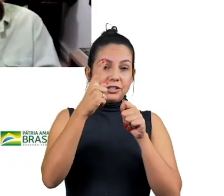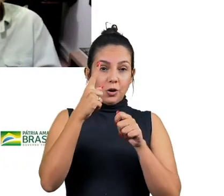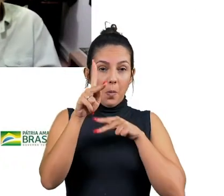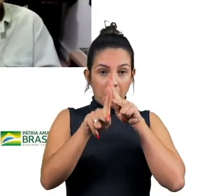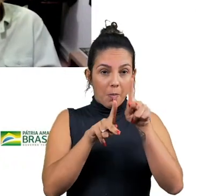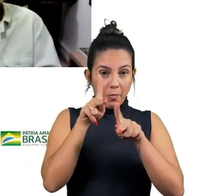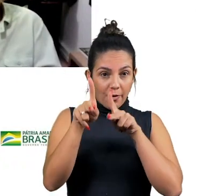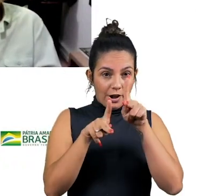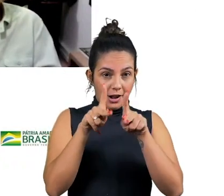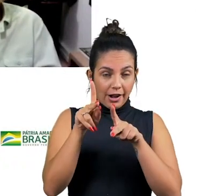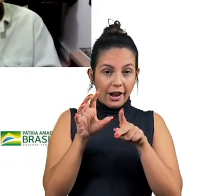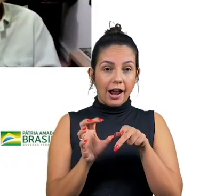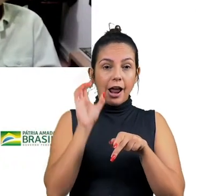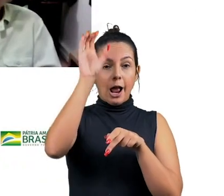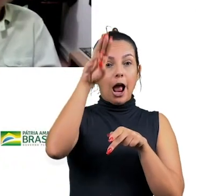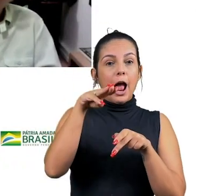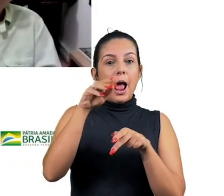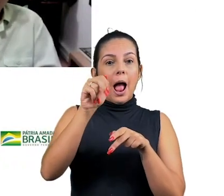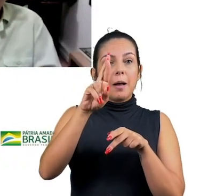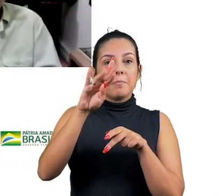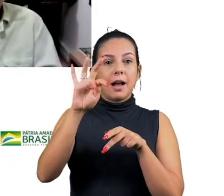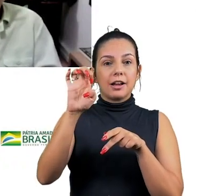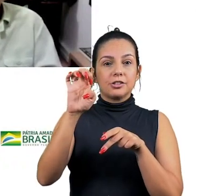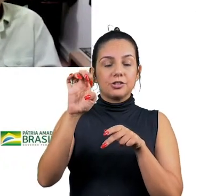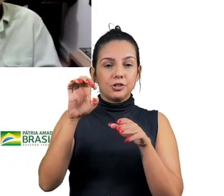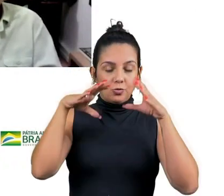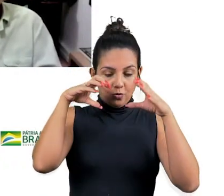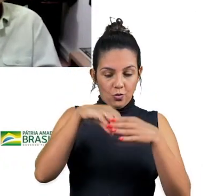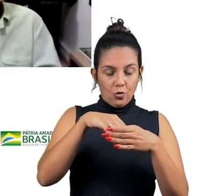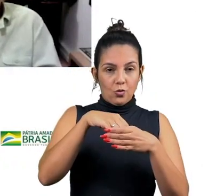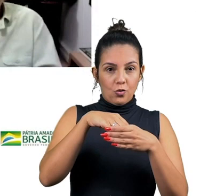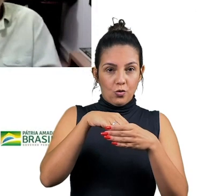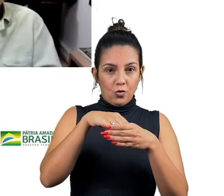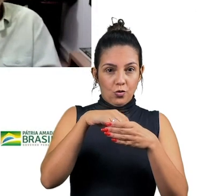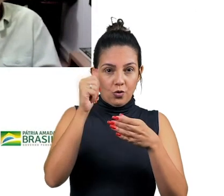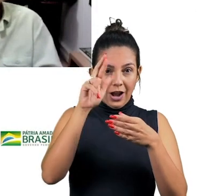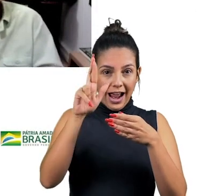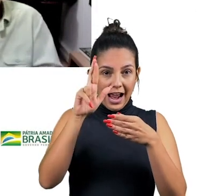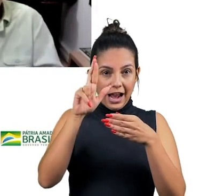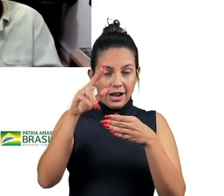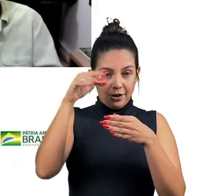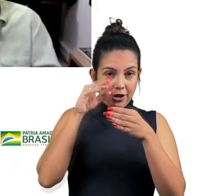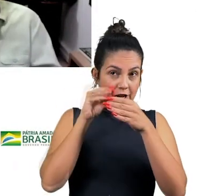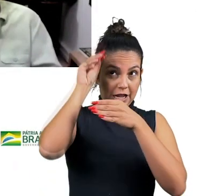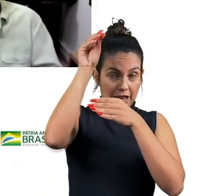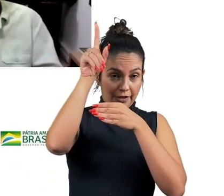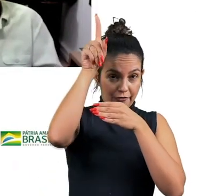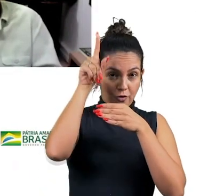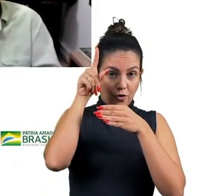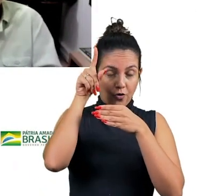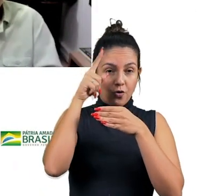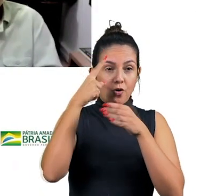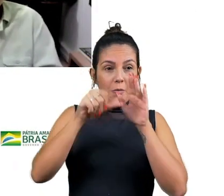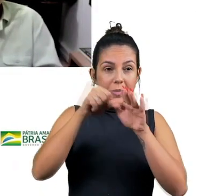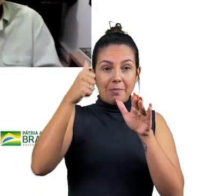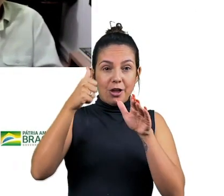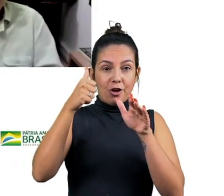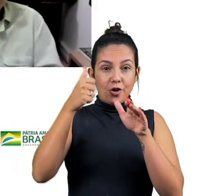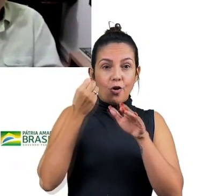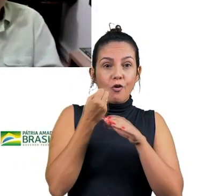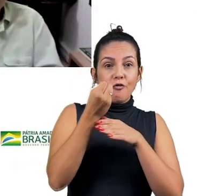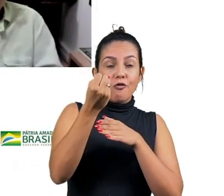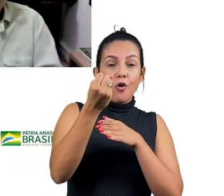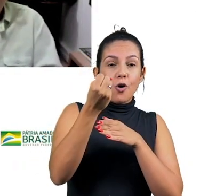para colonizar Marte, colocou no ar e levou para a estação espacial o primeiro voo